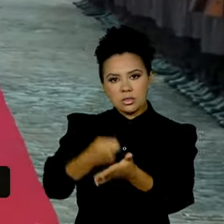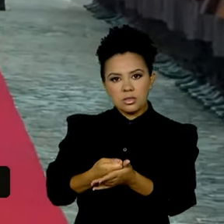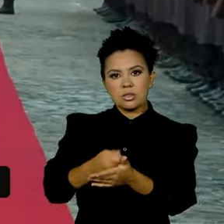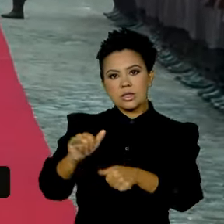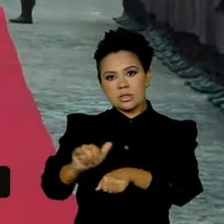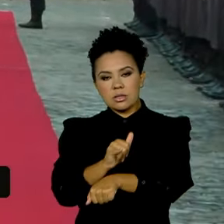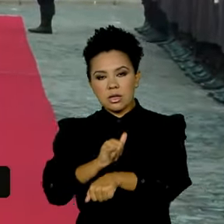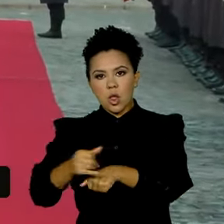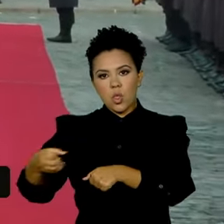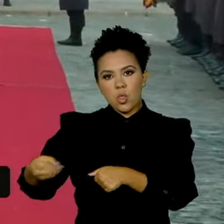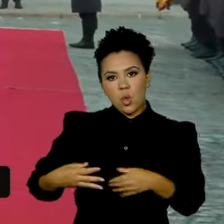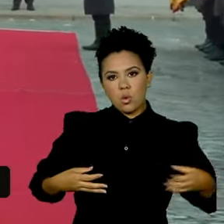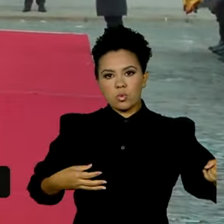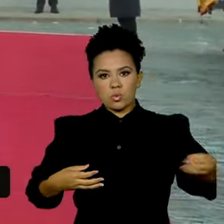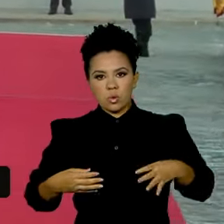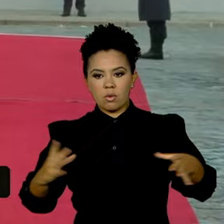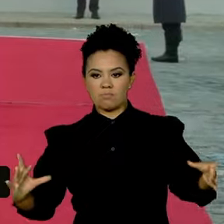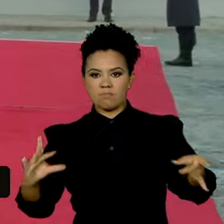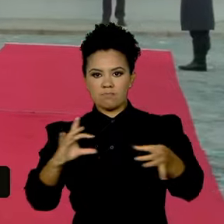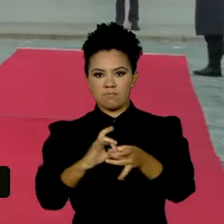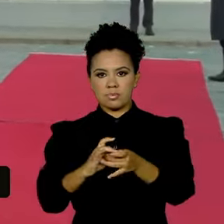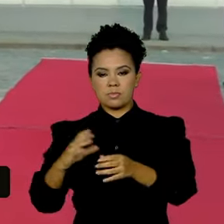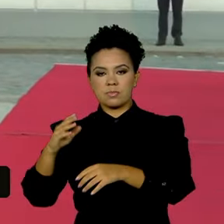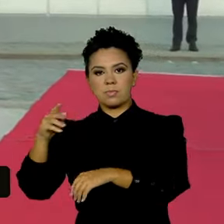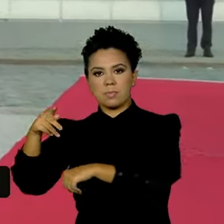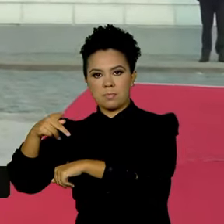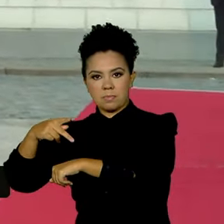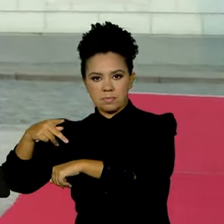da relação entre os dois países.